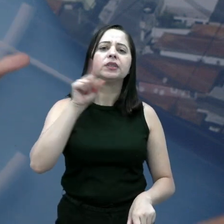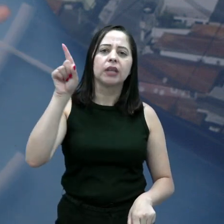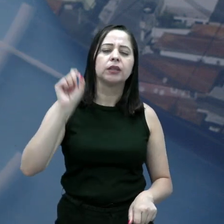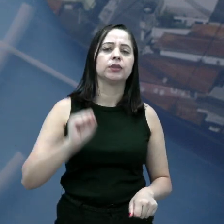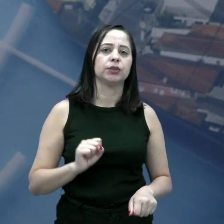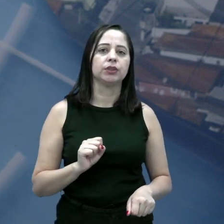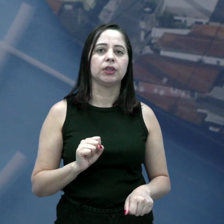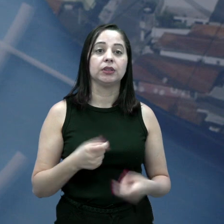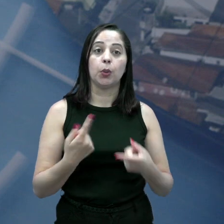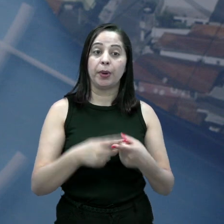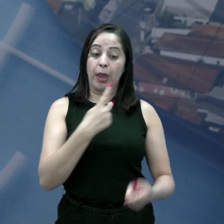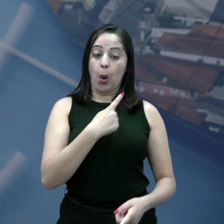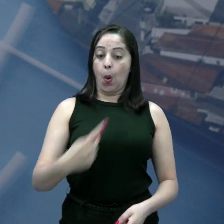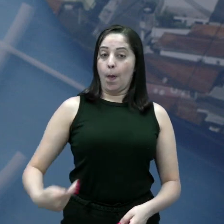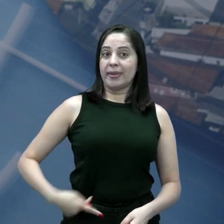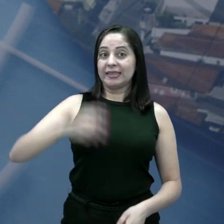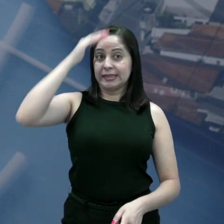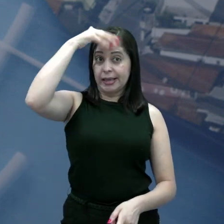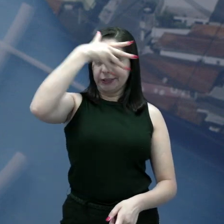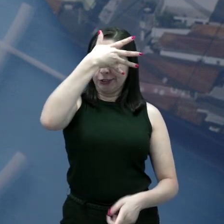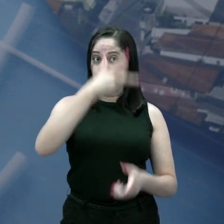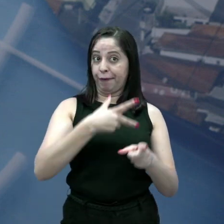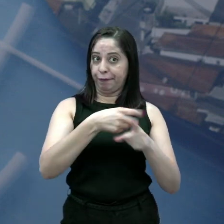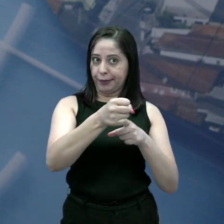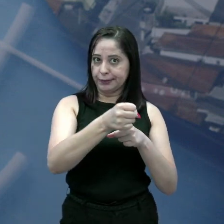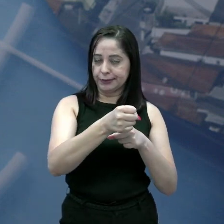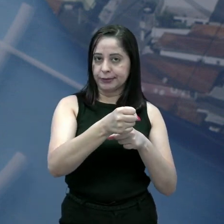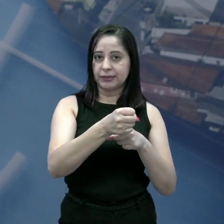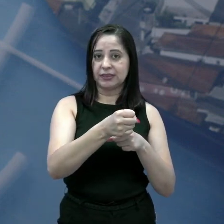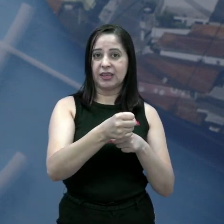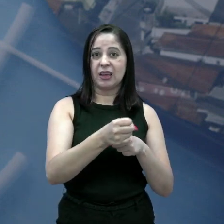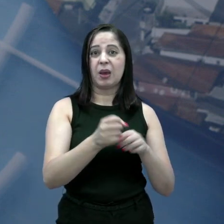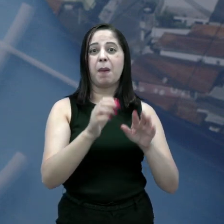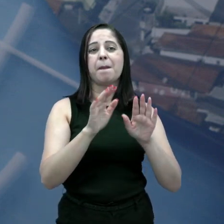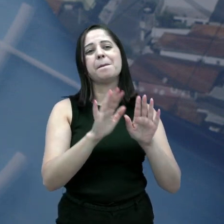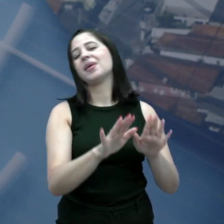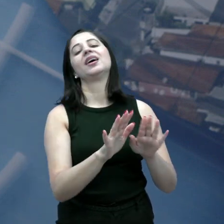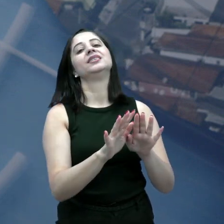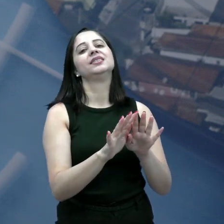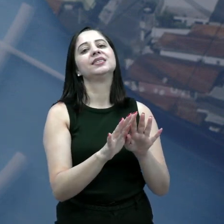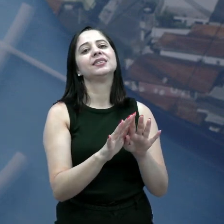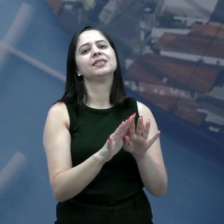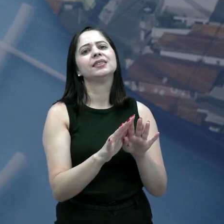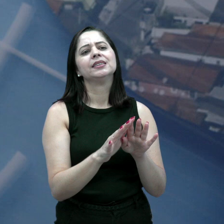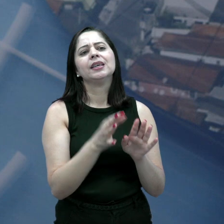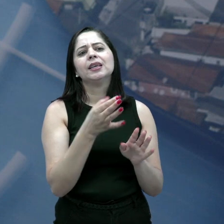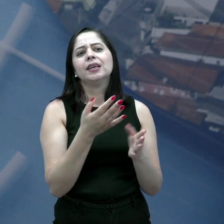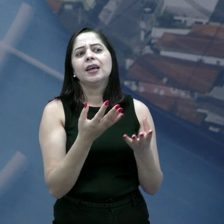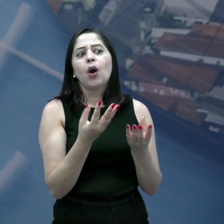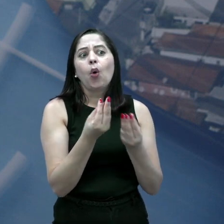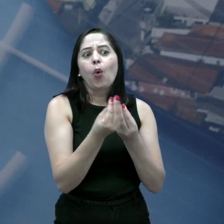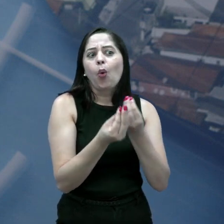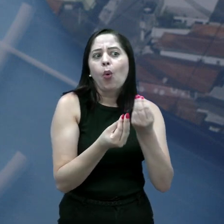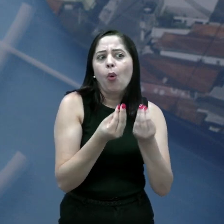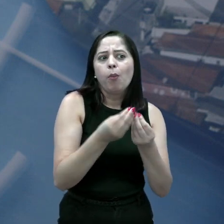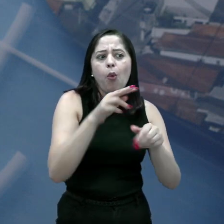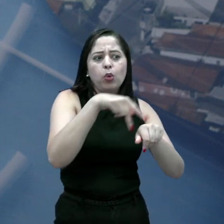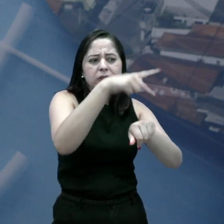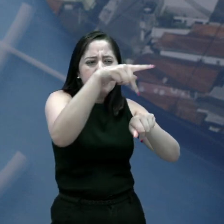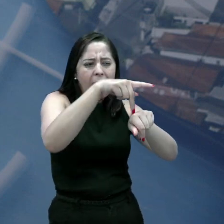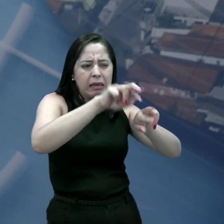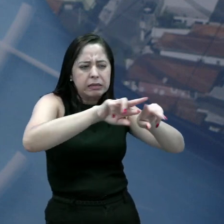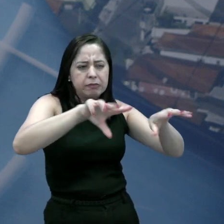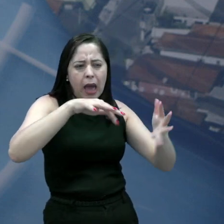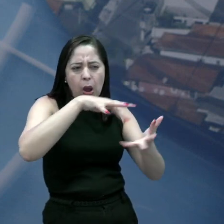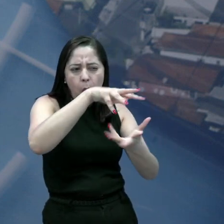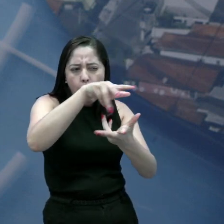a eleição do Trump, mas como que você acredita que deva ser essa tendência mundial, né? Como a gente falou, vai ser cada vez